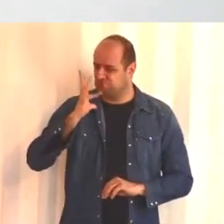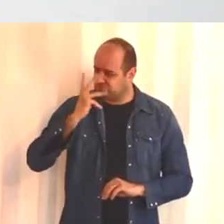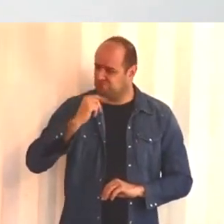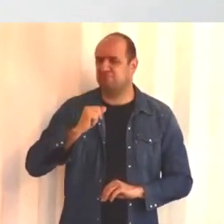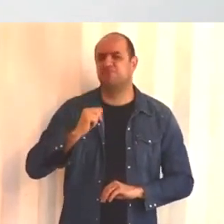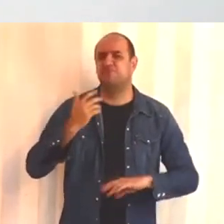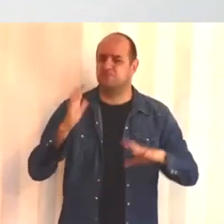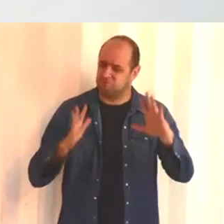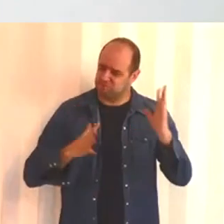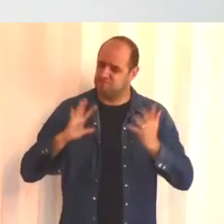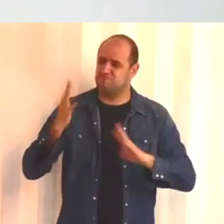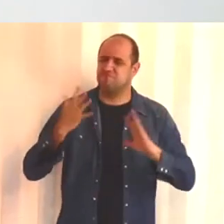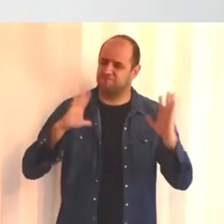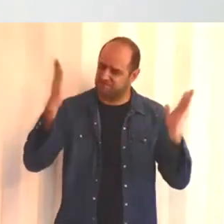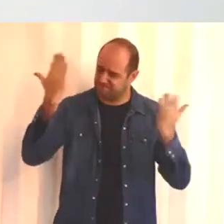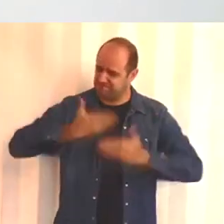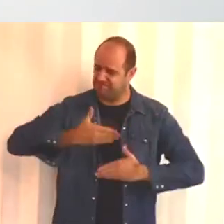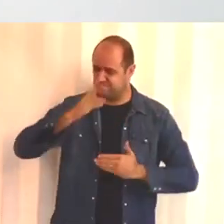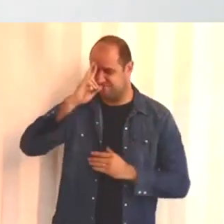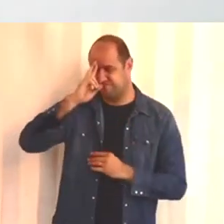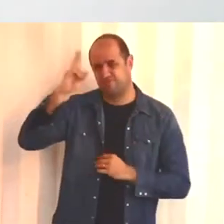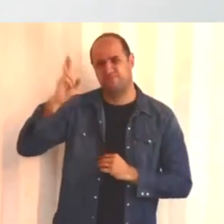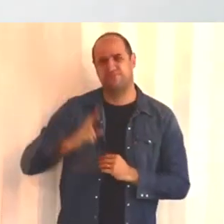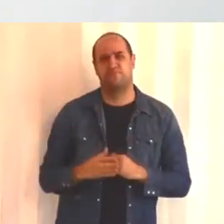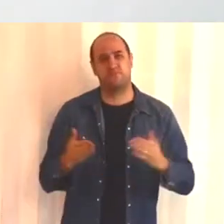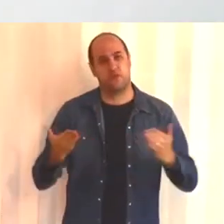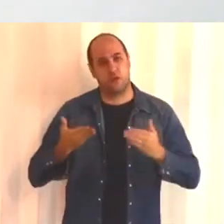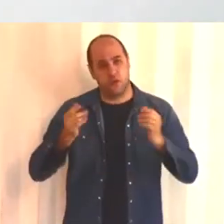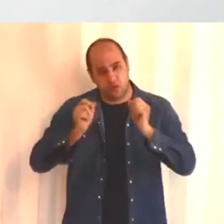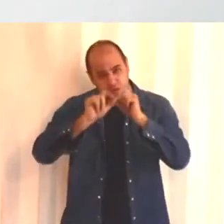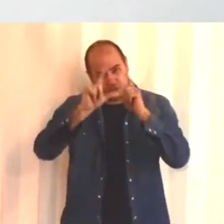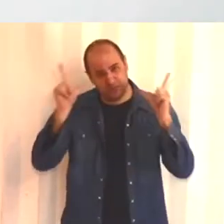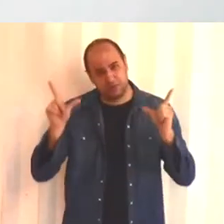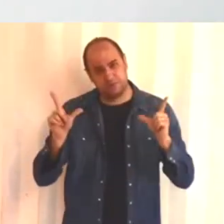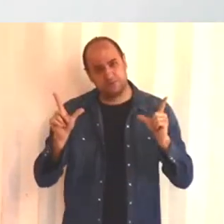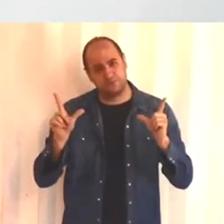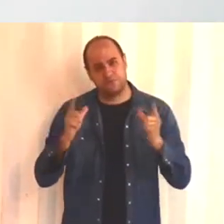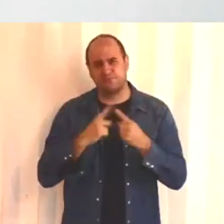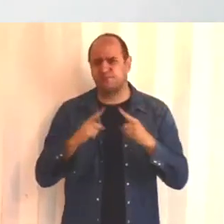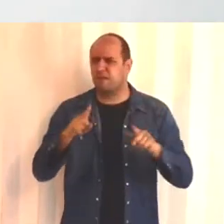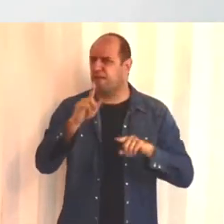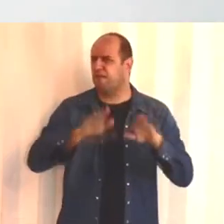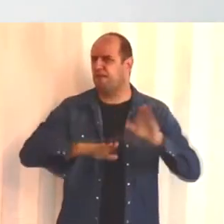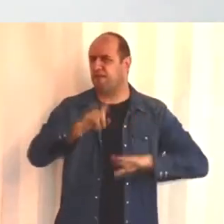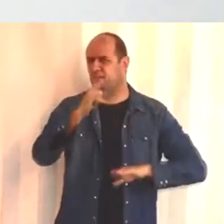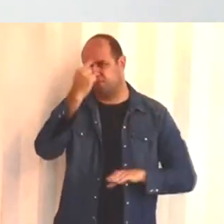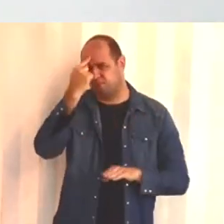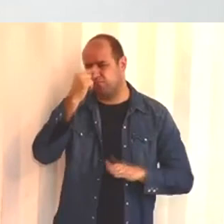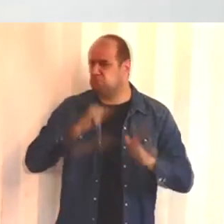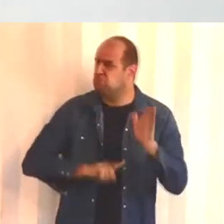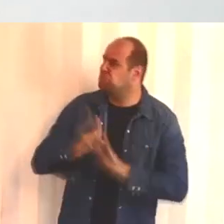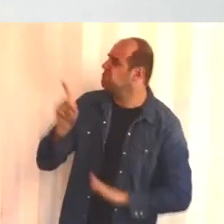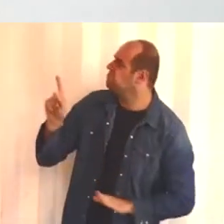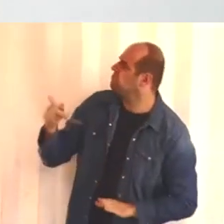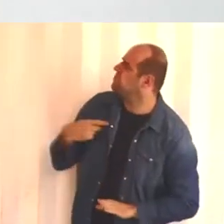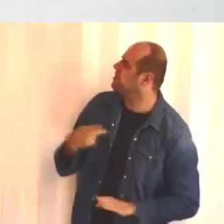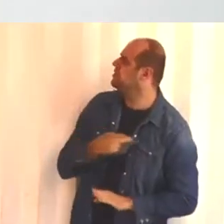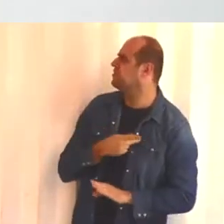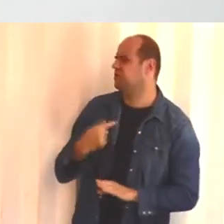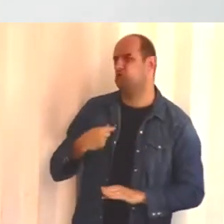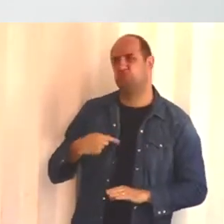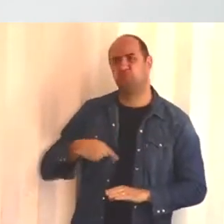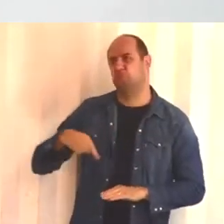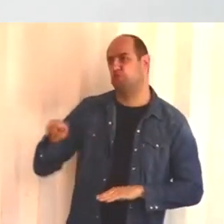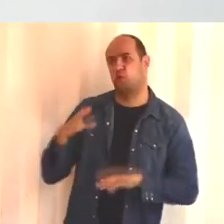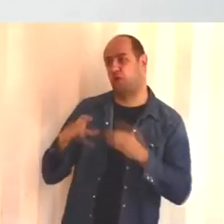digna de ser celebrada na presença de Deus. E fazemos isso nesta manhã. Mas talvez você diga assim, pastor, eu não faço parte